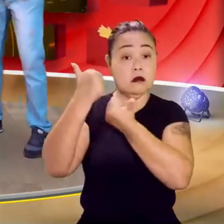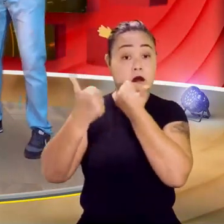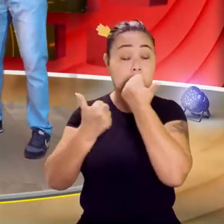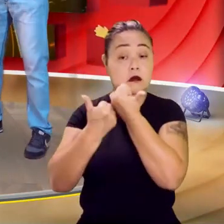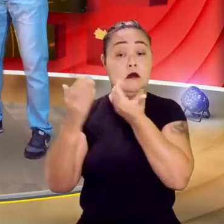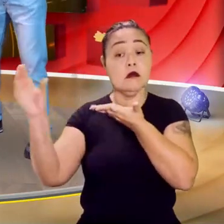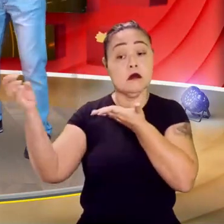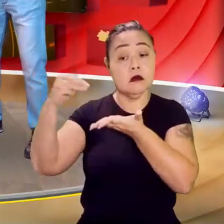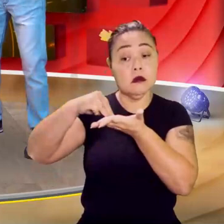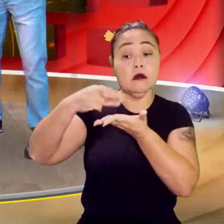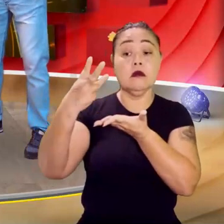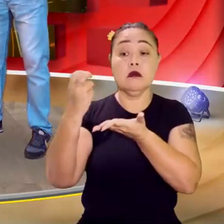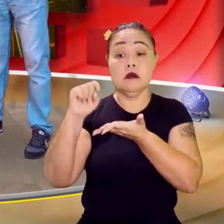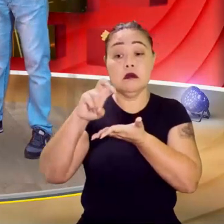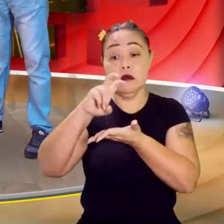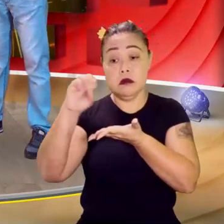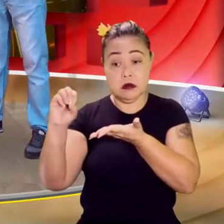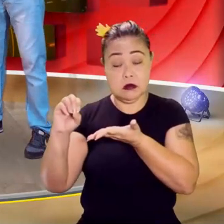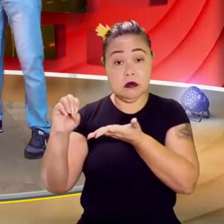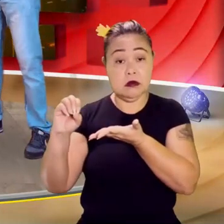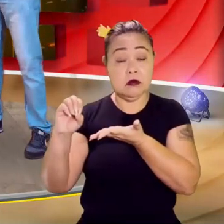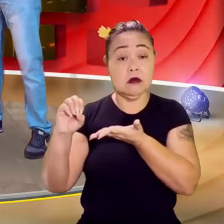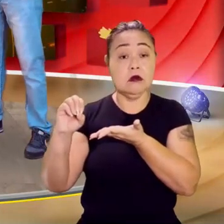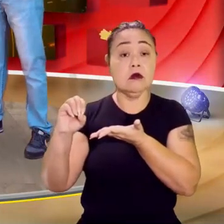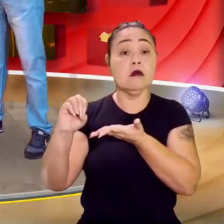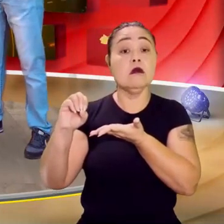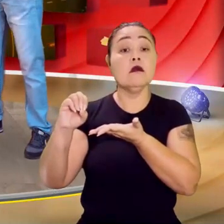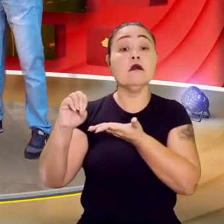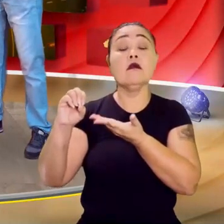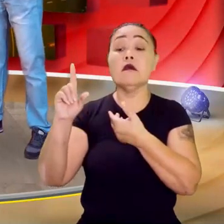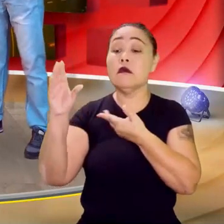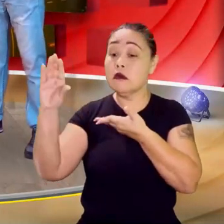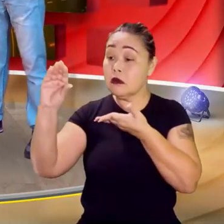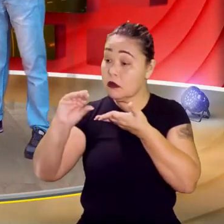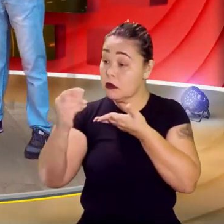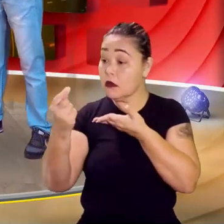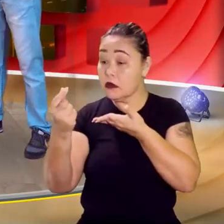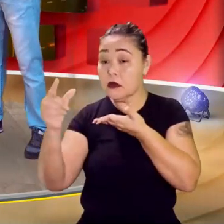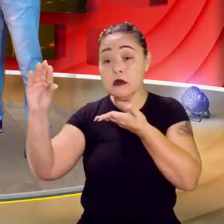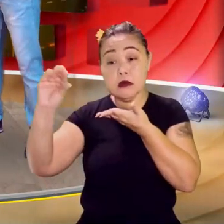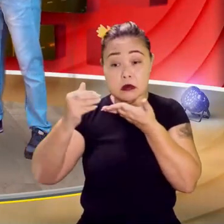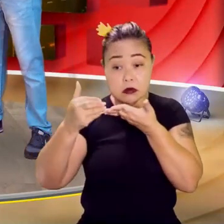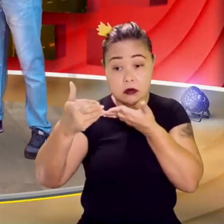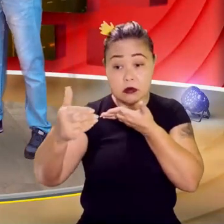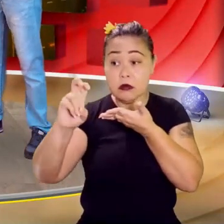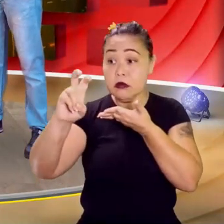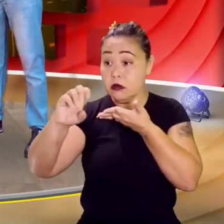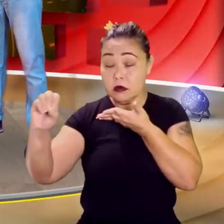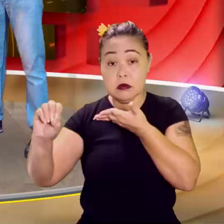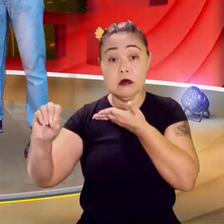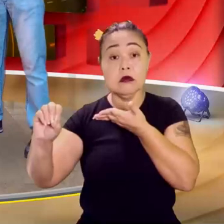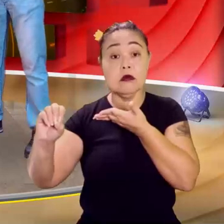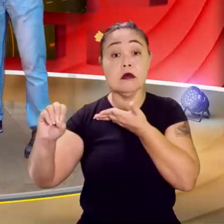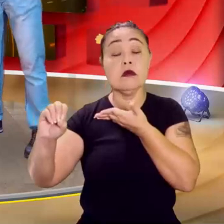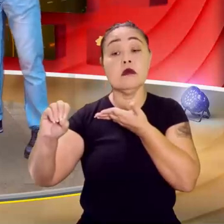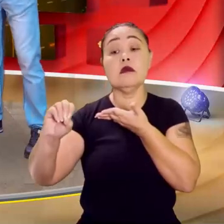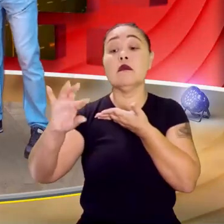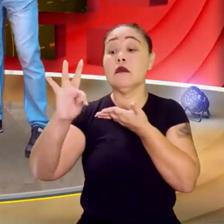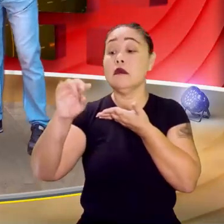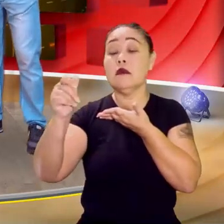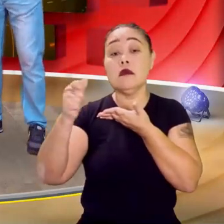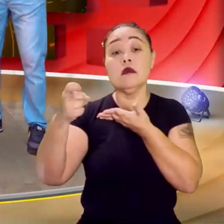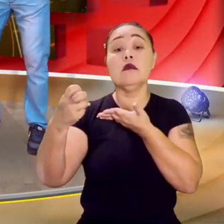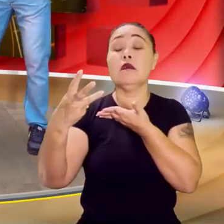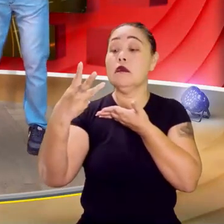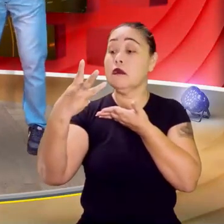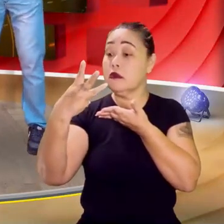lugar do montante, lá no problema dizia que era 3.500. O capital inicial que a pessoa investiu, 500. A taxa foi